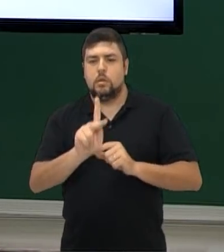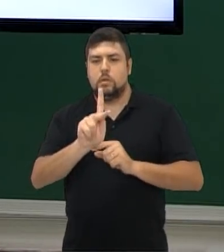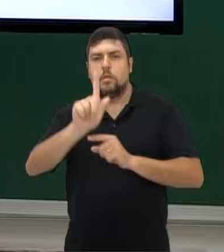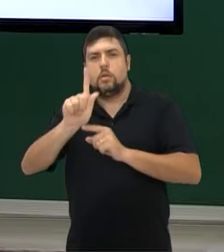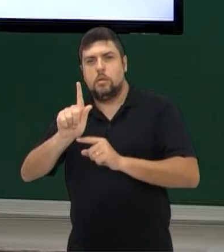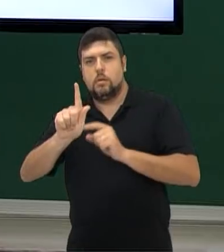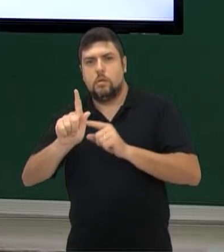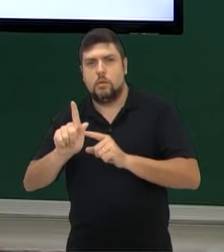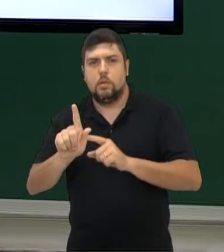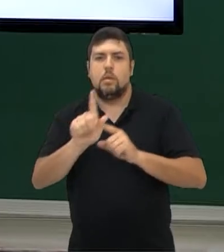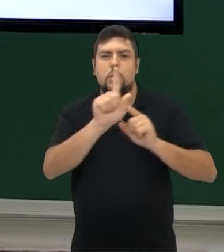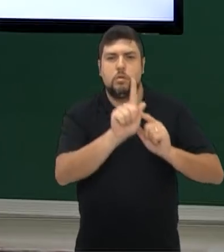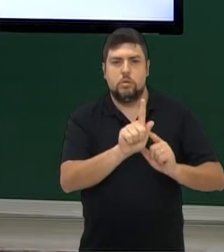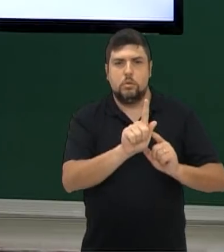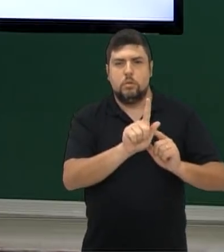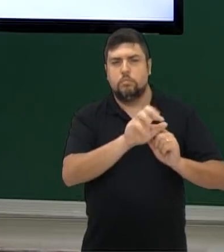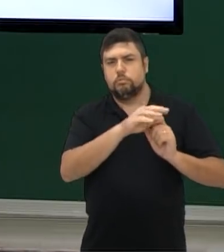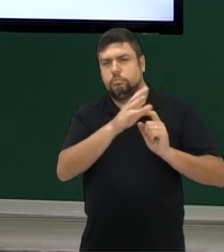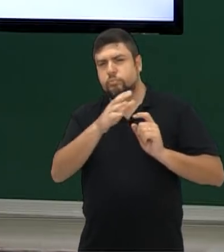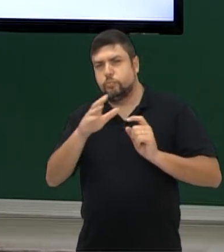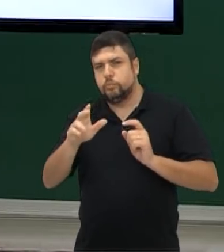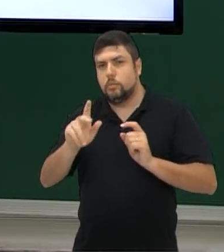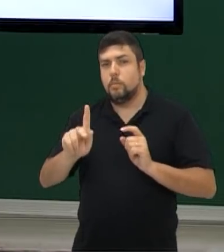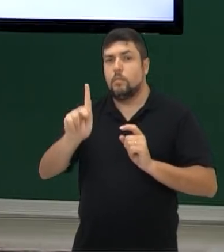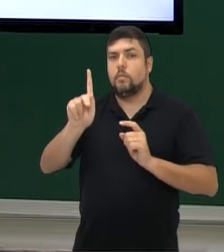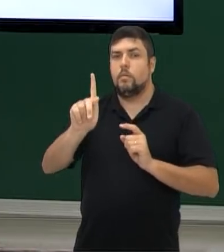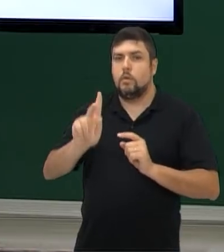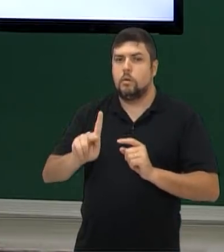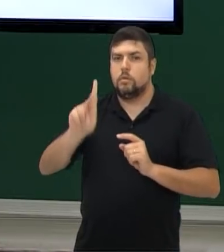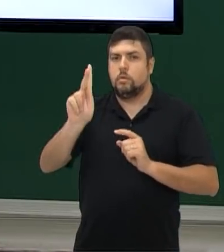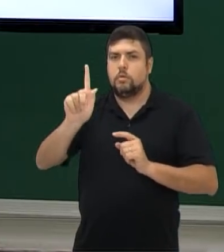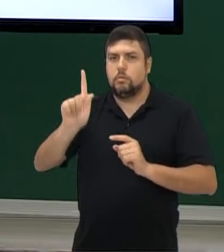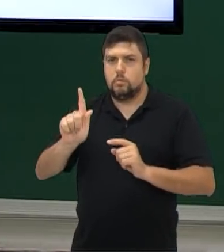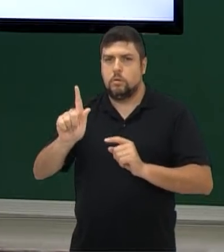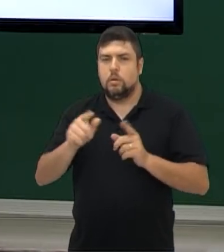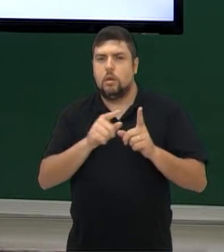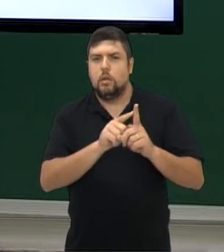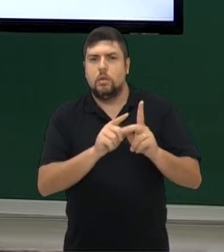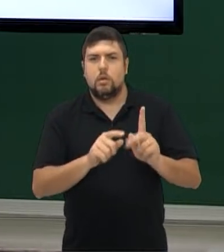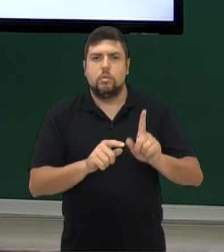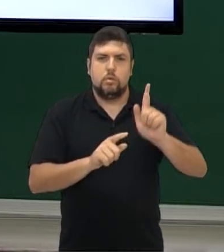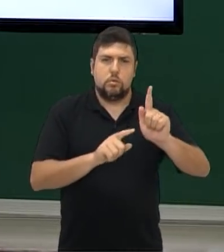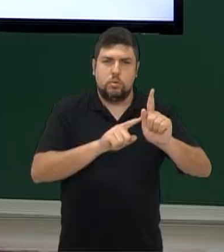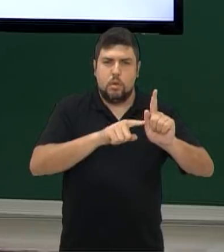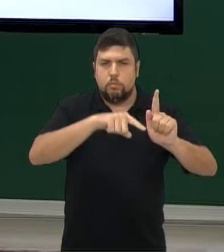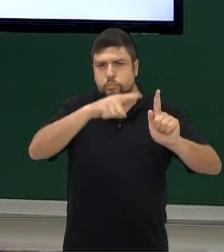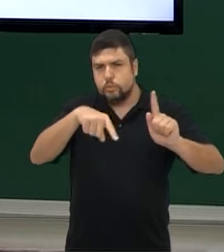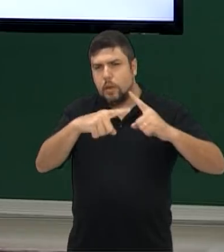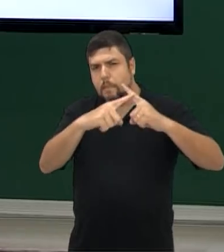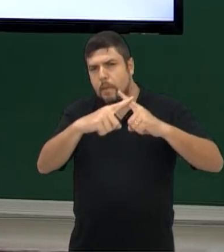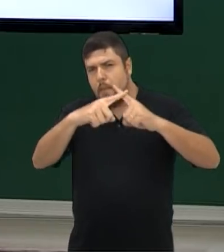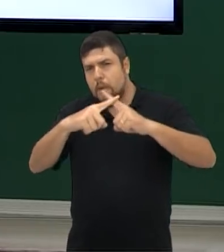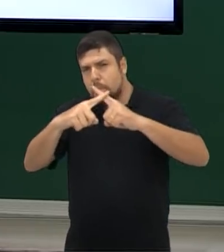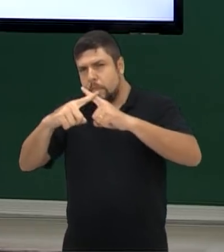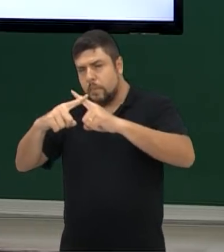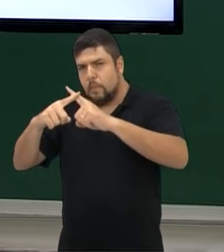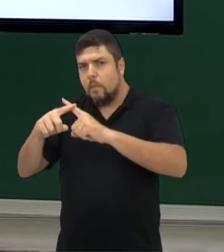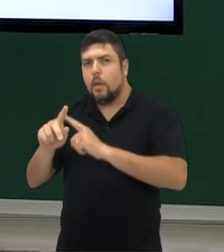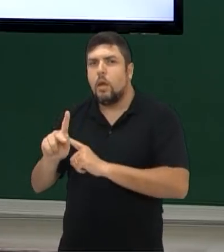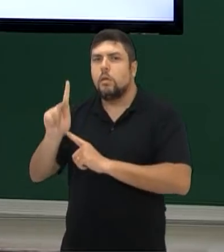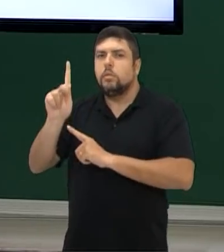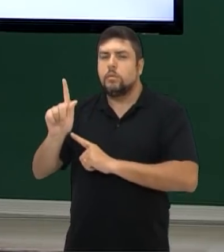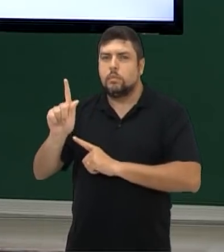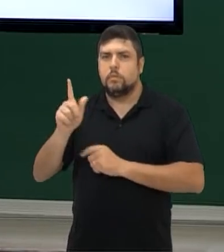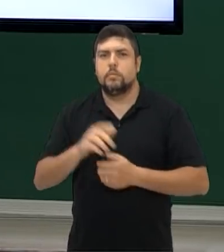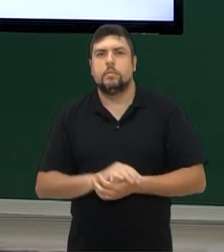Então, a partir da grama, a gente vai trabalhar com múltiplos e submúltiplos da grama, que é o quilo e o miligrama, que são as mais usadas,